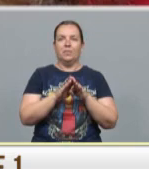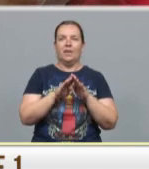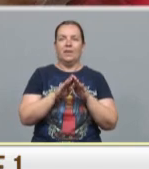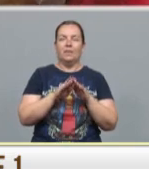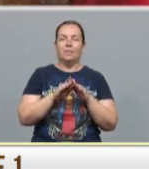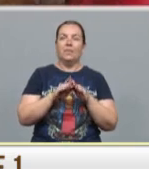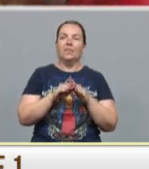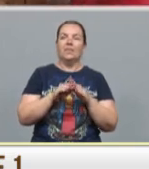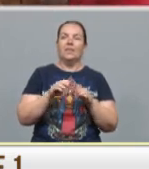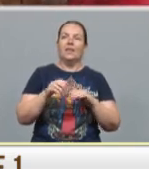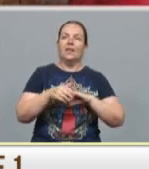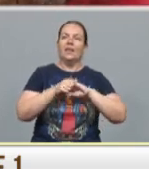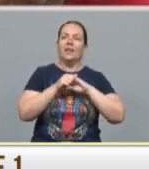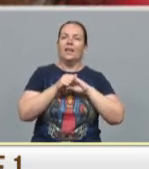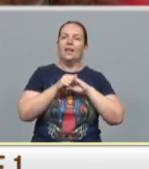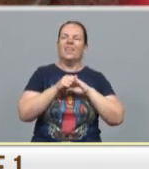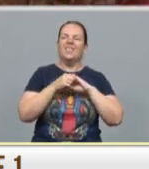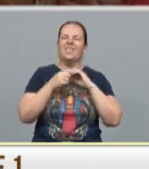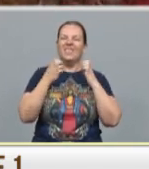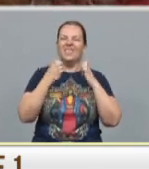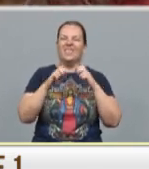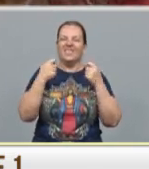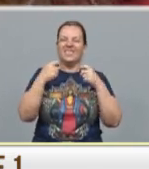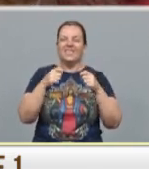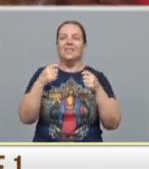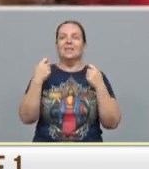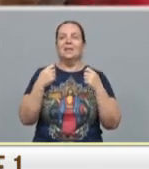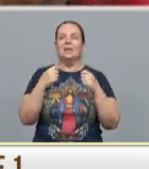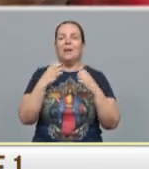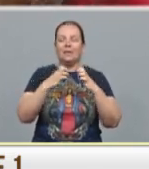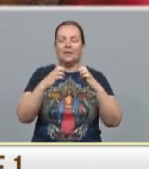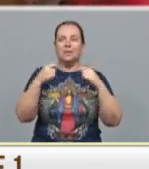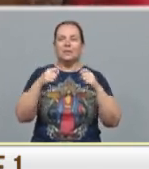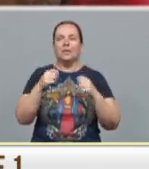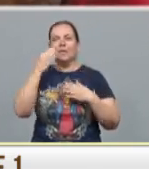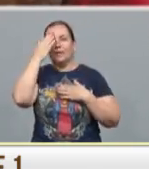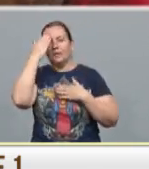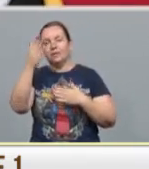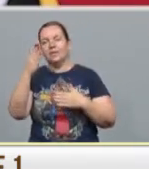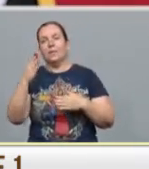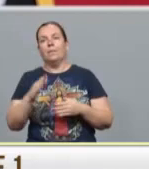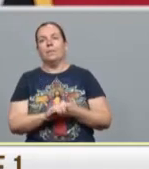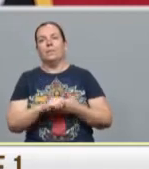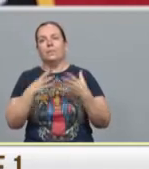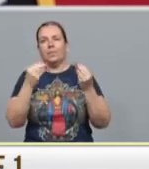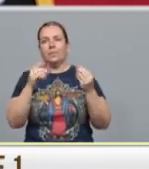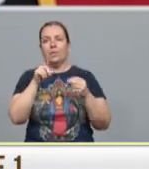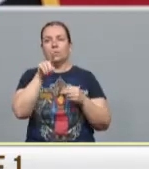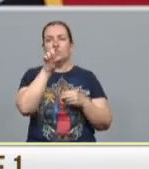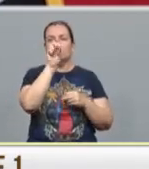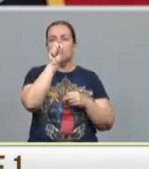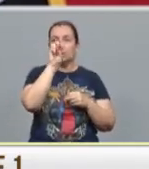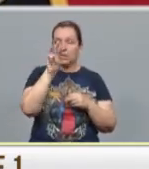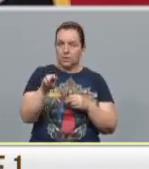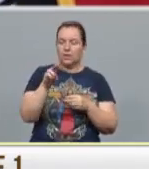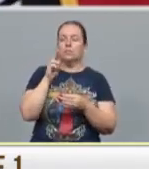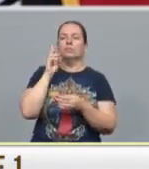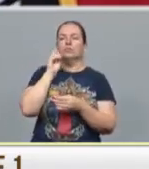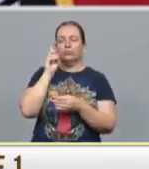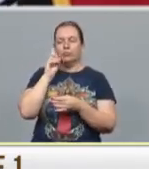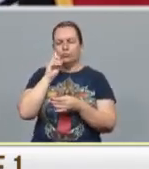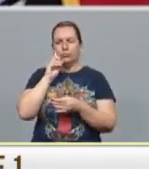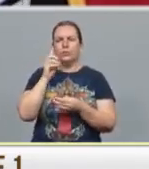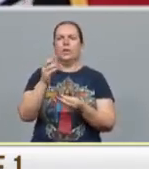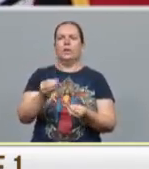Associação Evangelizar é Preciso, gostaríamos de agradecer imensamente pelo seu sim diário,